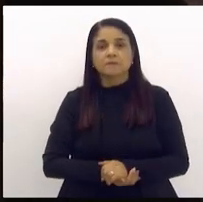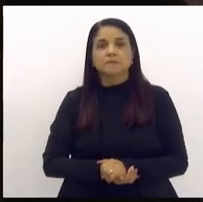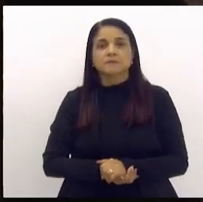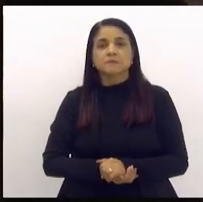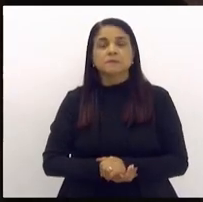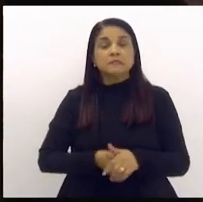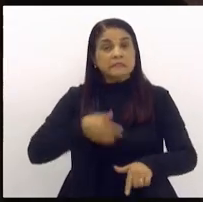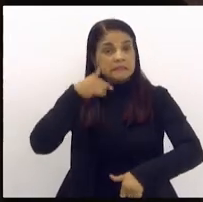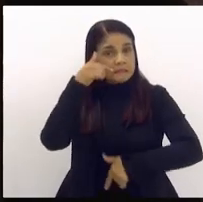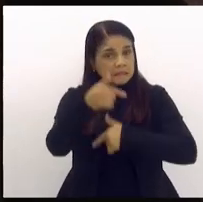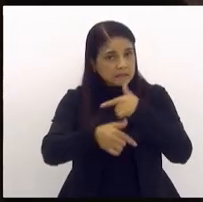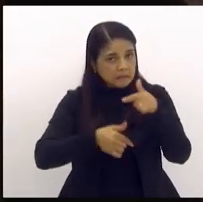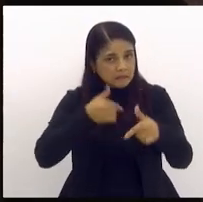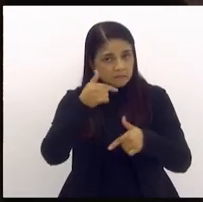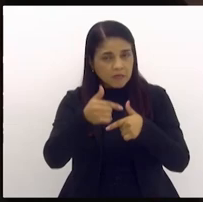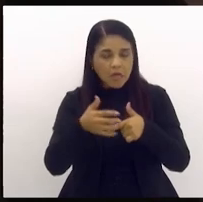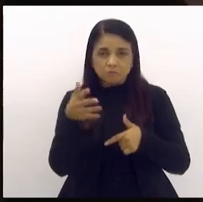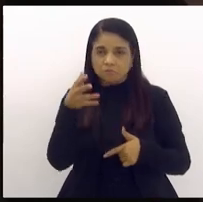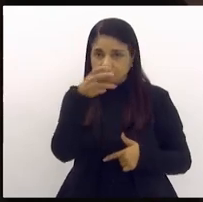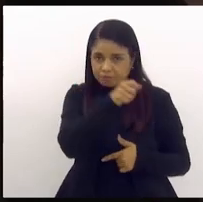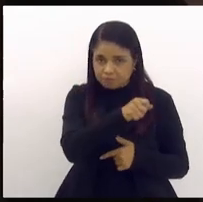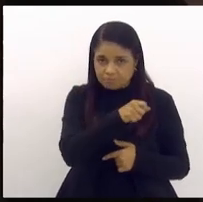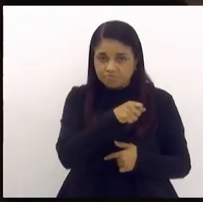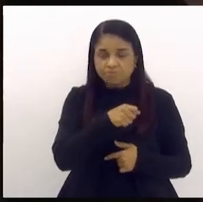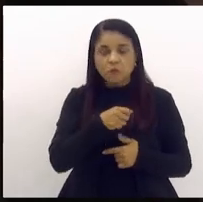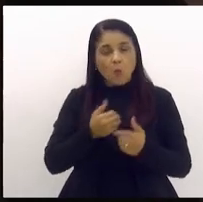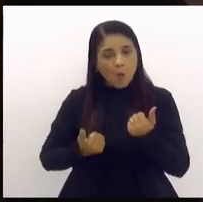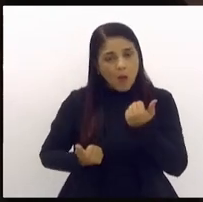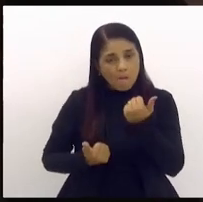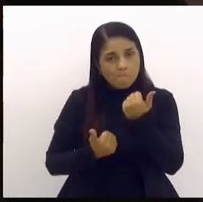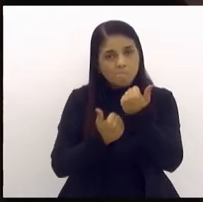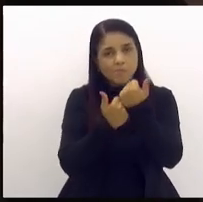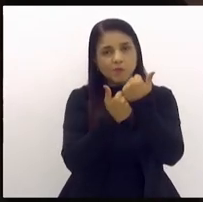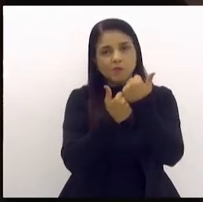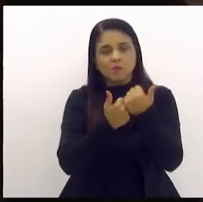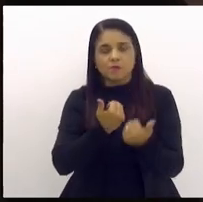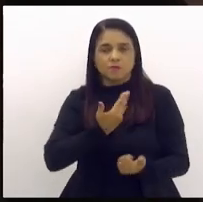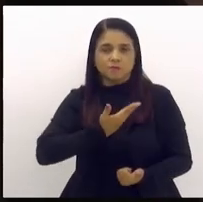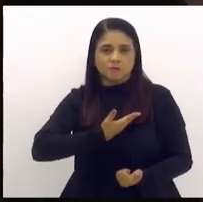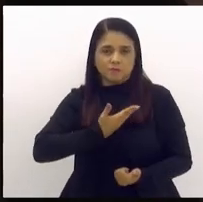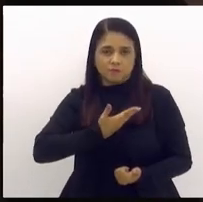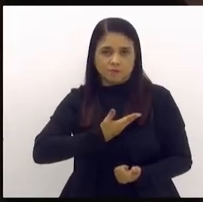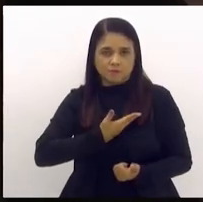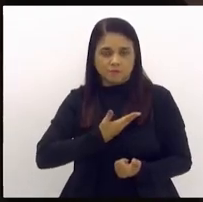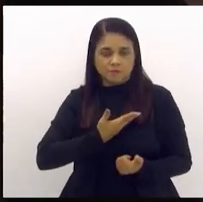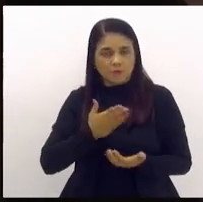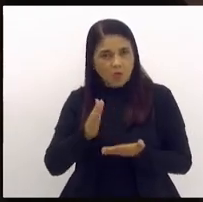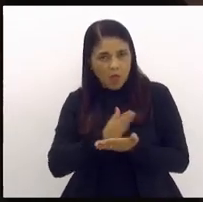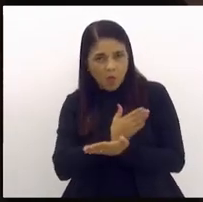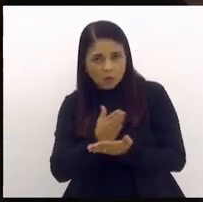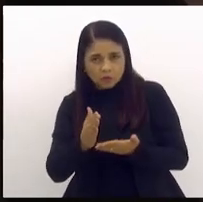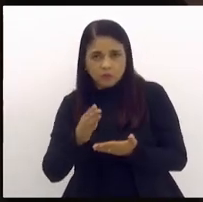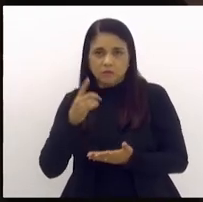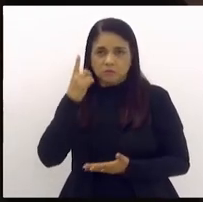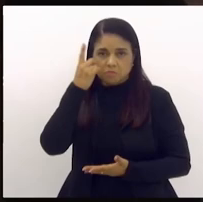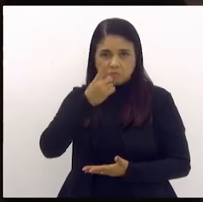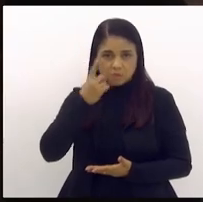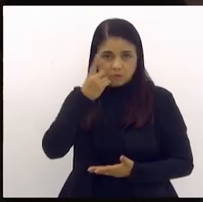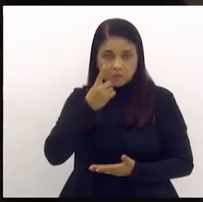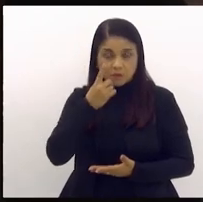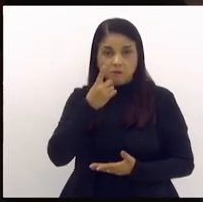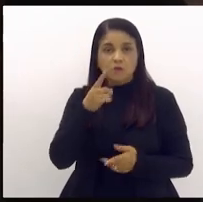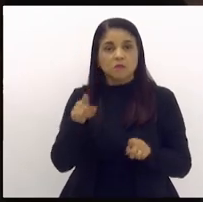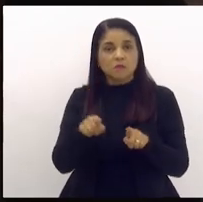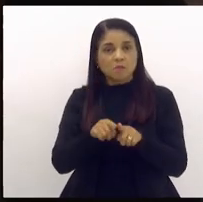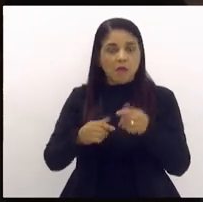esse trabalho, que tem tido o apoio de alguns colegas nesse parlamento, tem tido o apoio